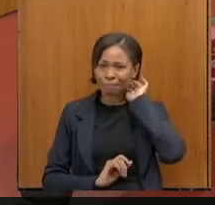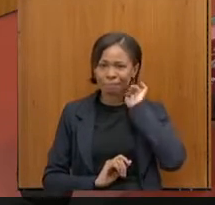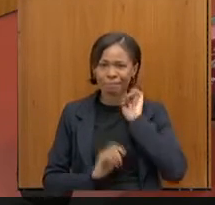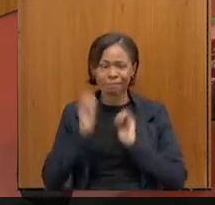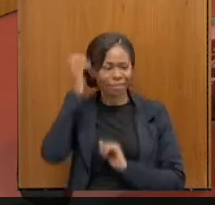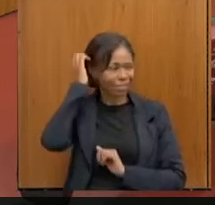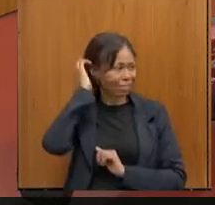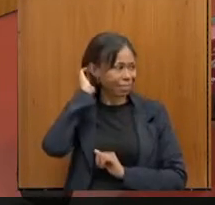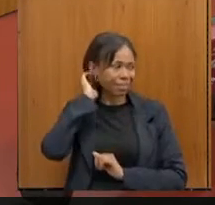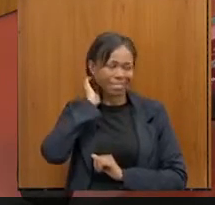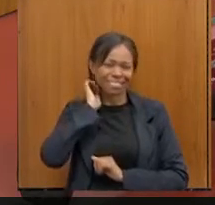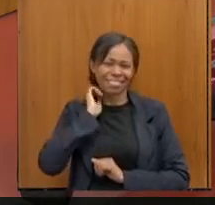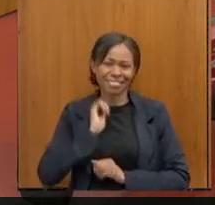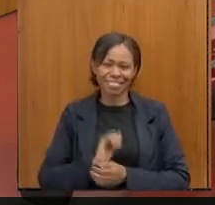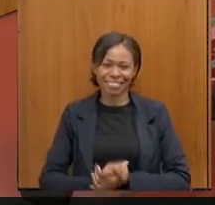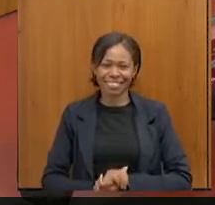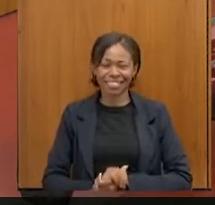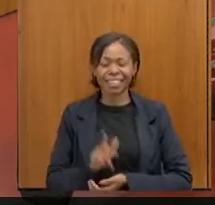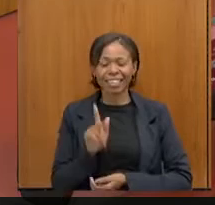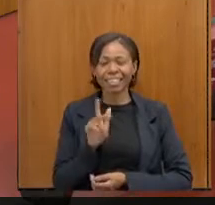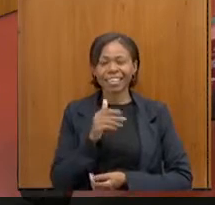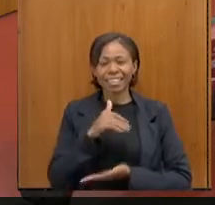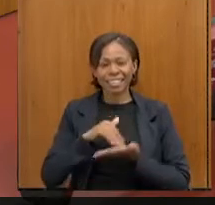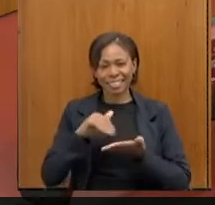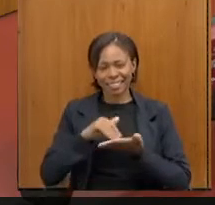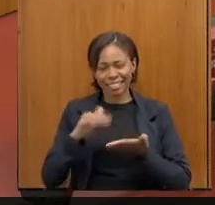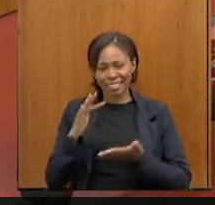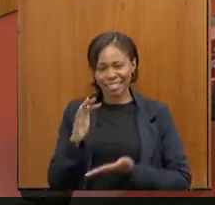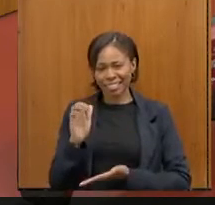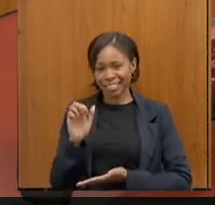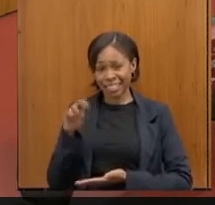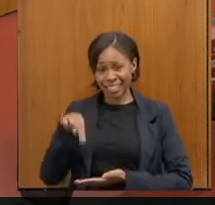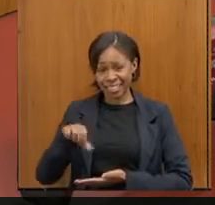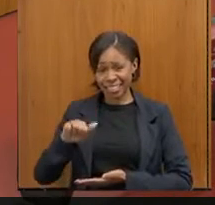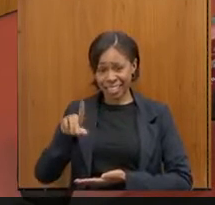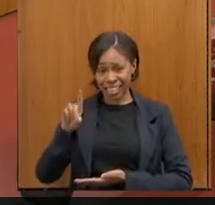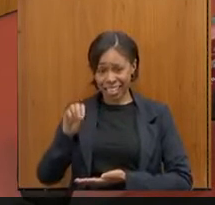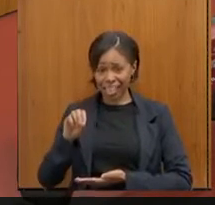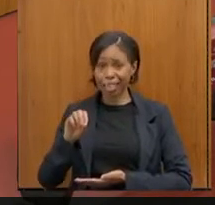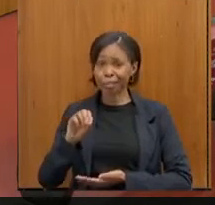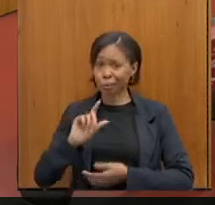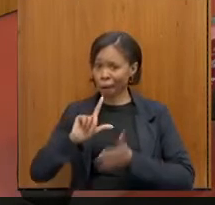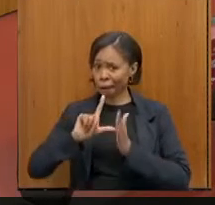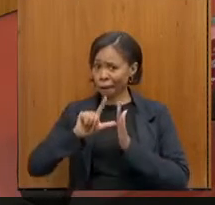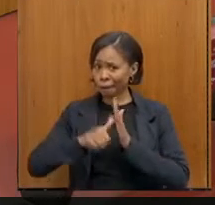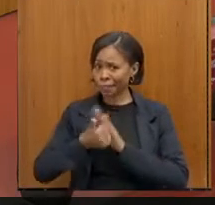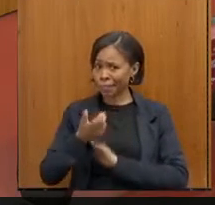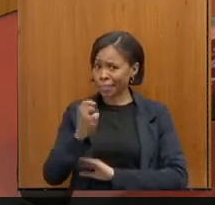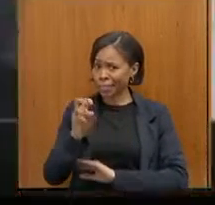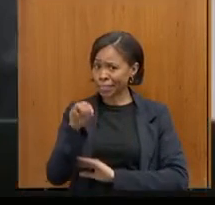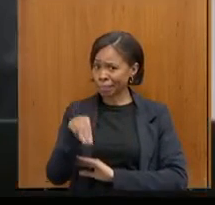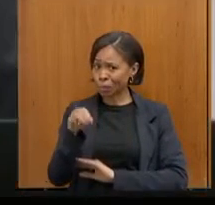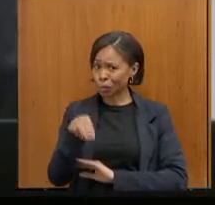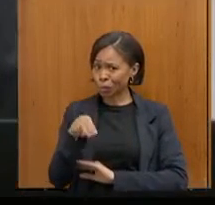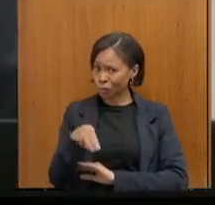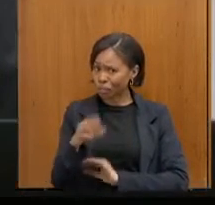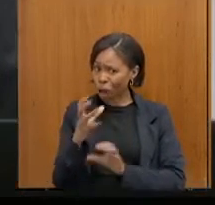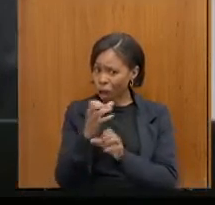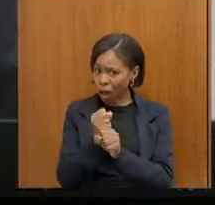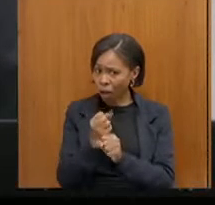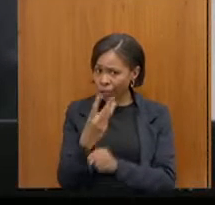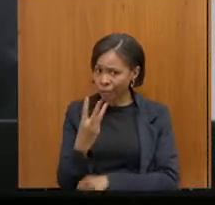o secretário Fernando o modo acelerado ultrapassou 15 minutos só 35